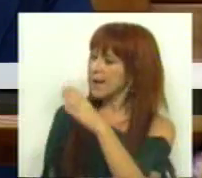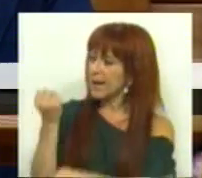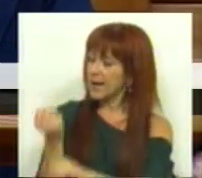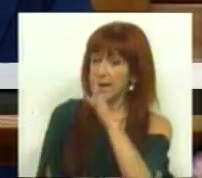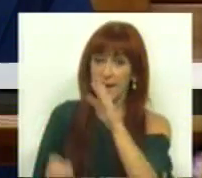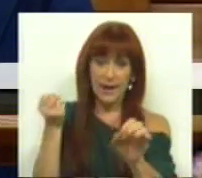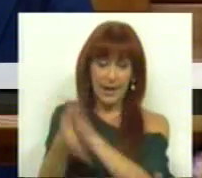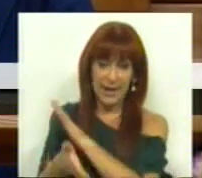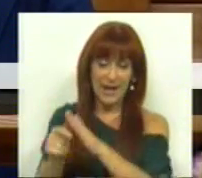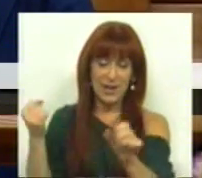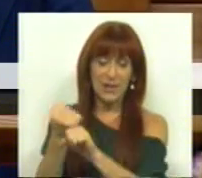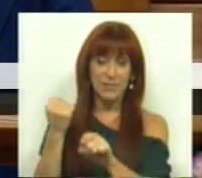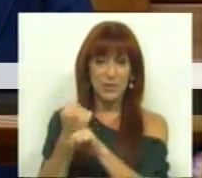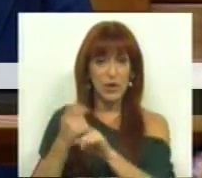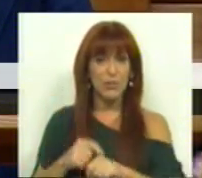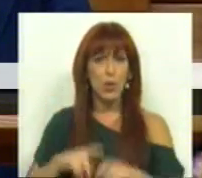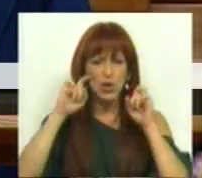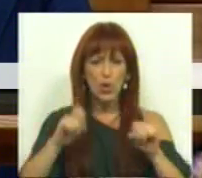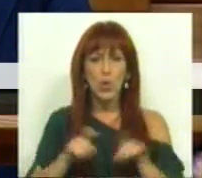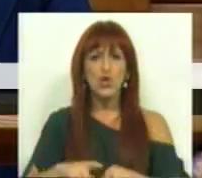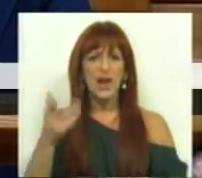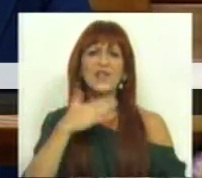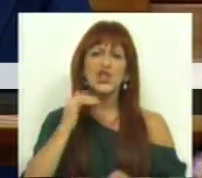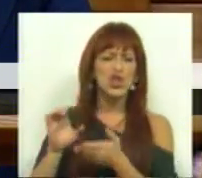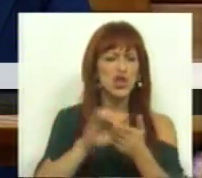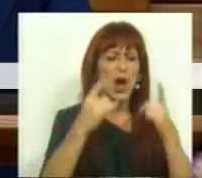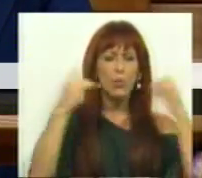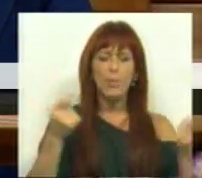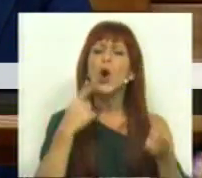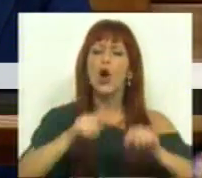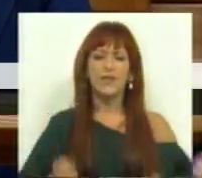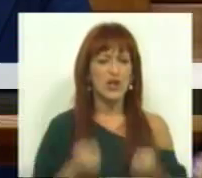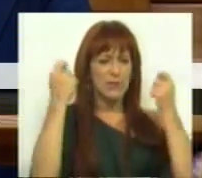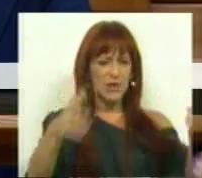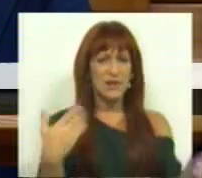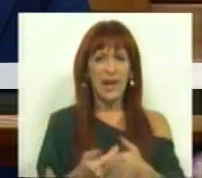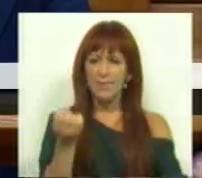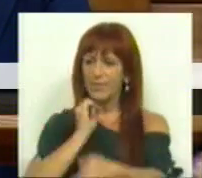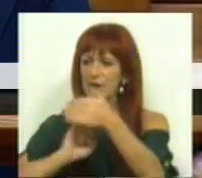emprego, controlar o crédito público para relançar o investimento, devolver os